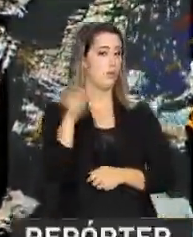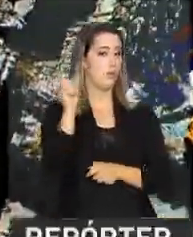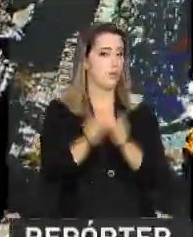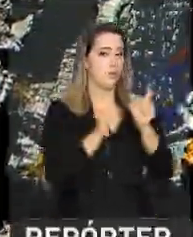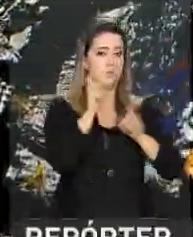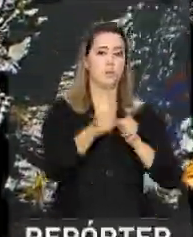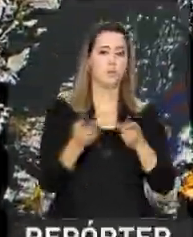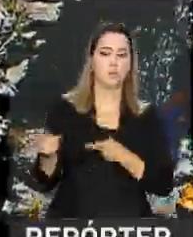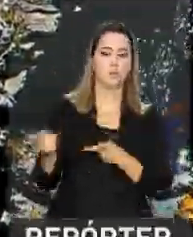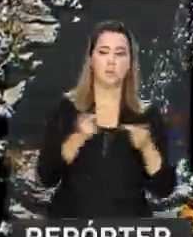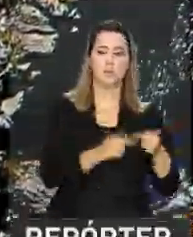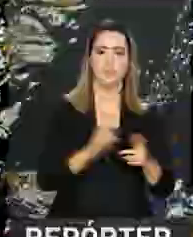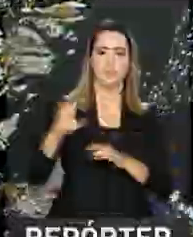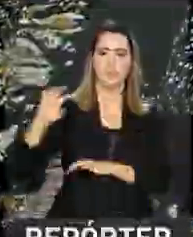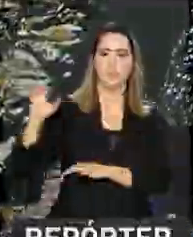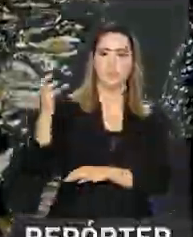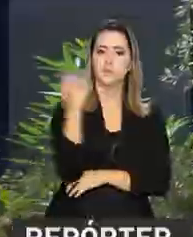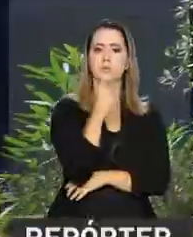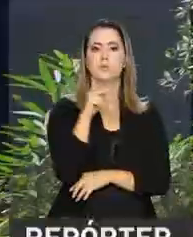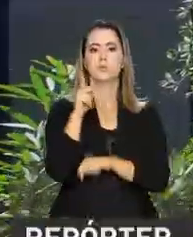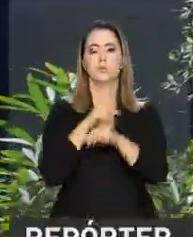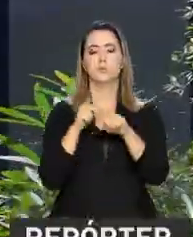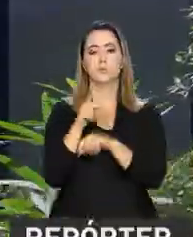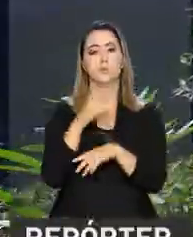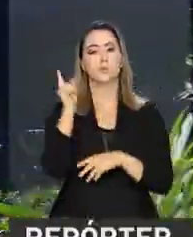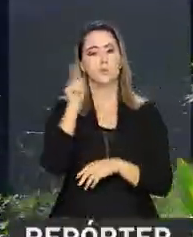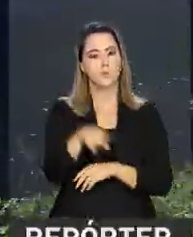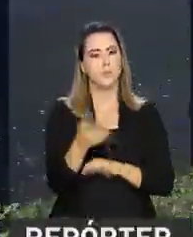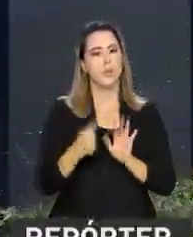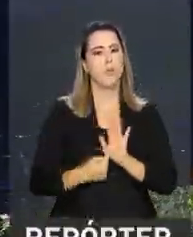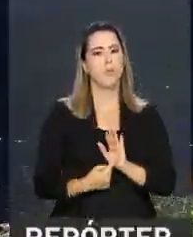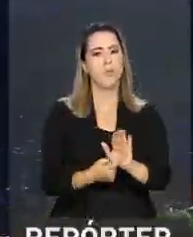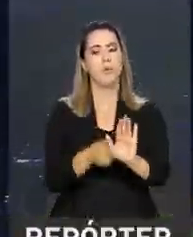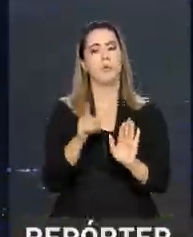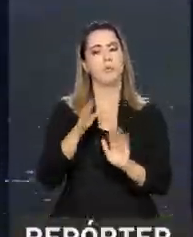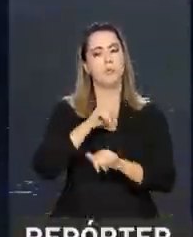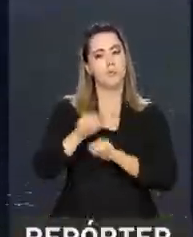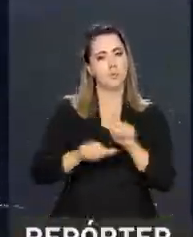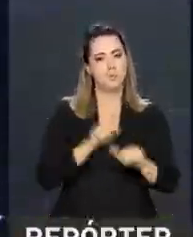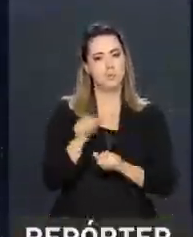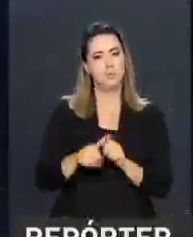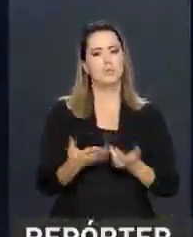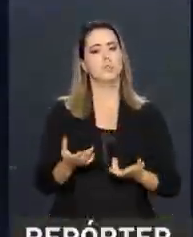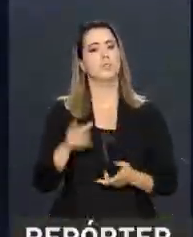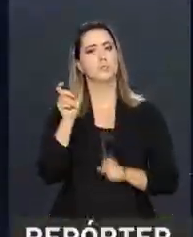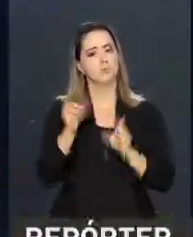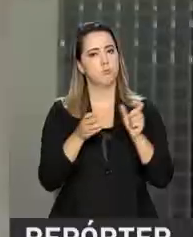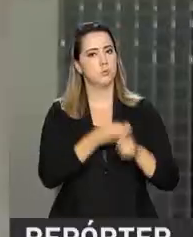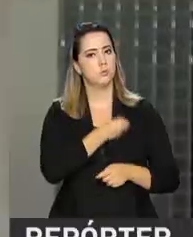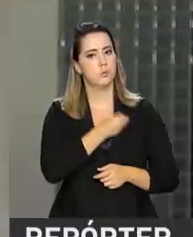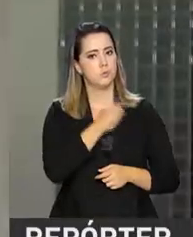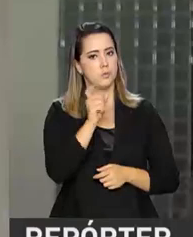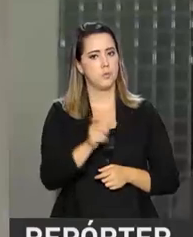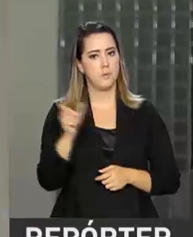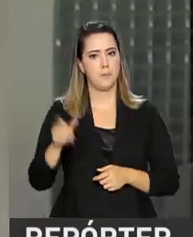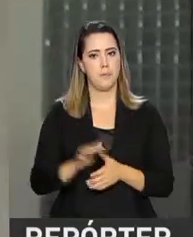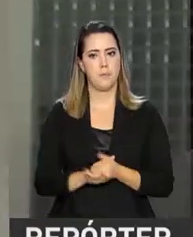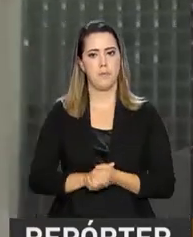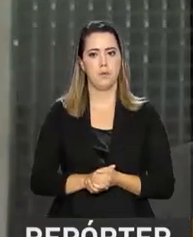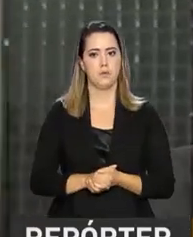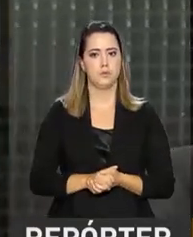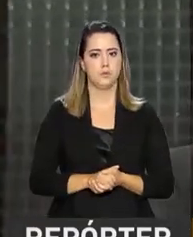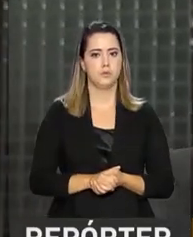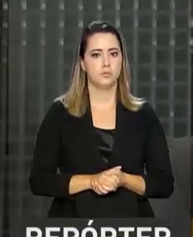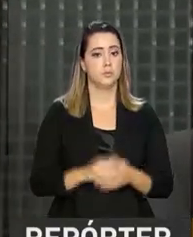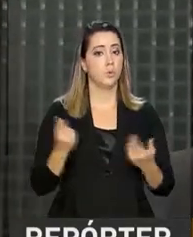pessoas visitem os parques do país. Esse aumento reflete uma mudança no comportamento dos turistas. Um dos segmentos a qual a